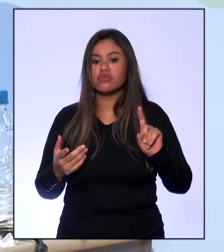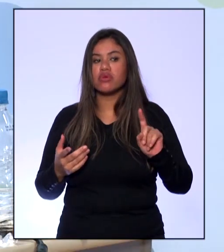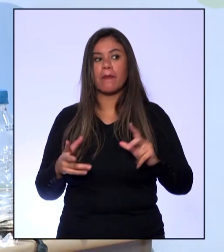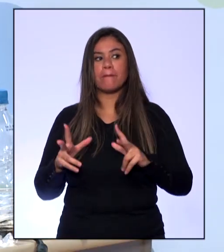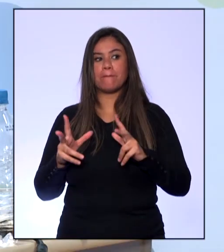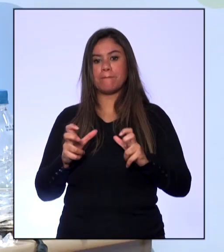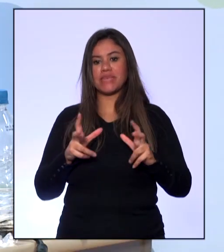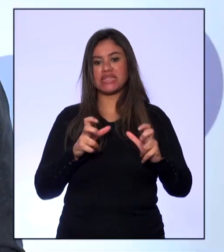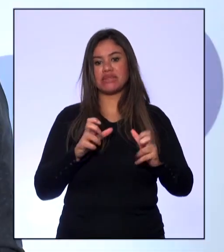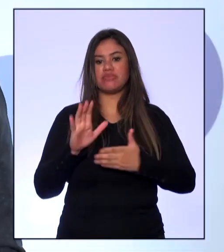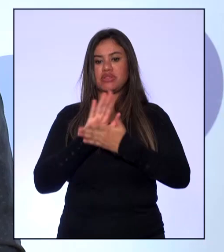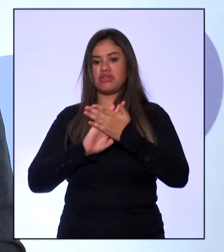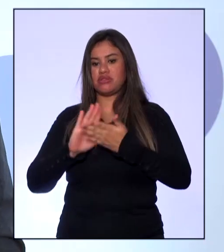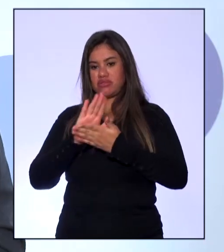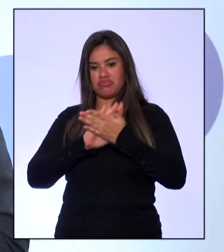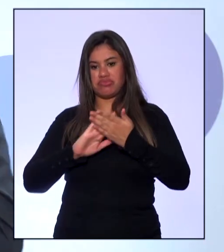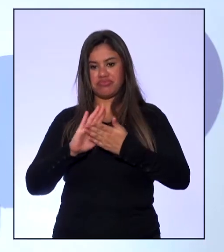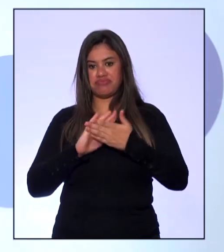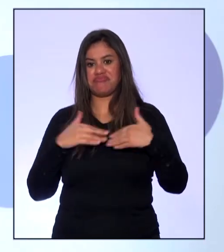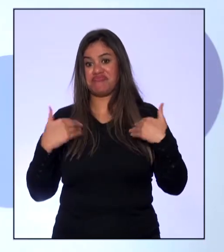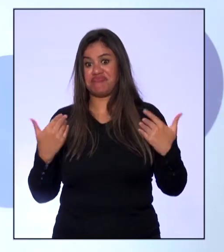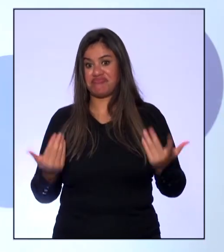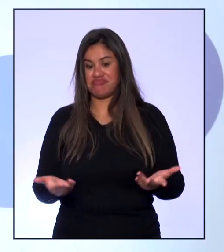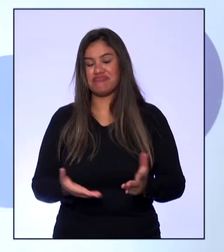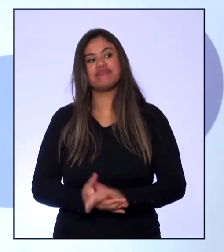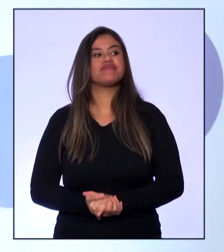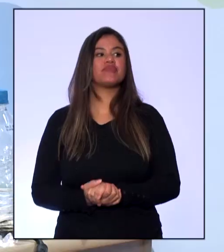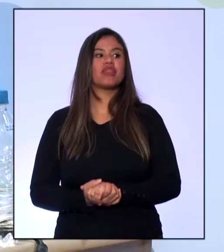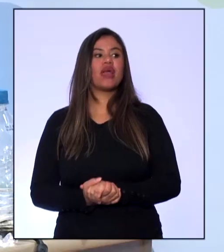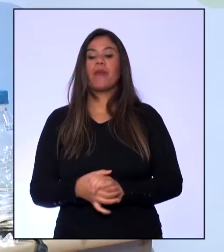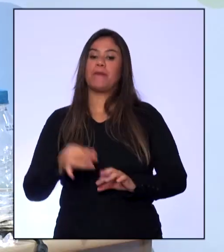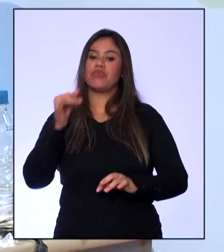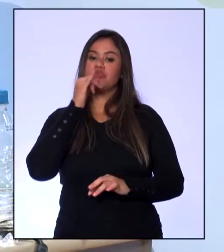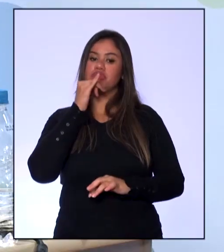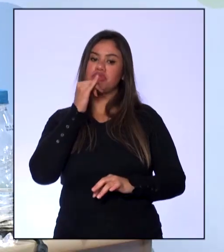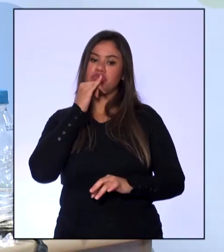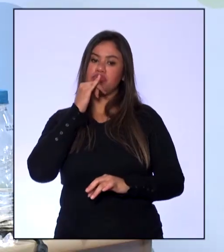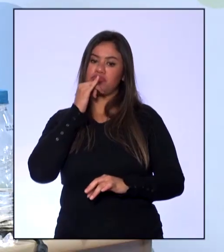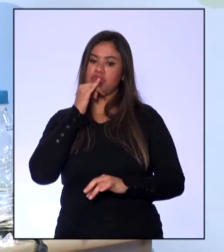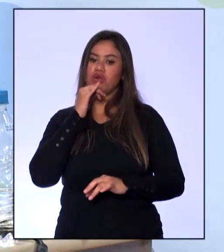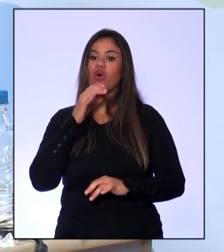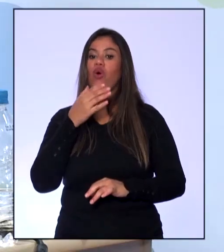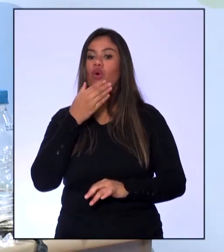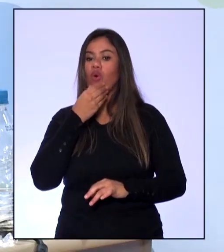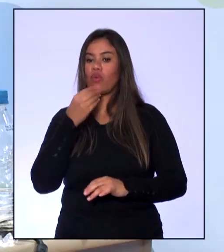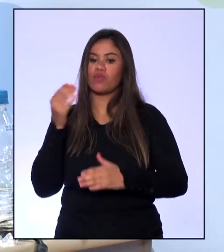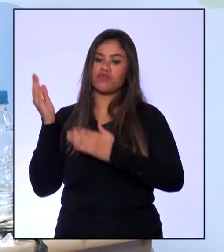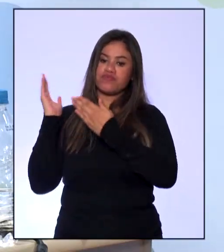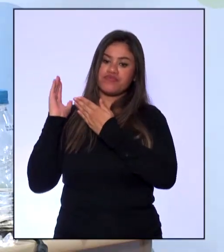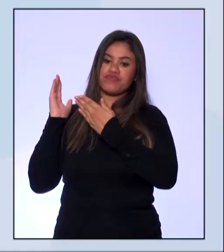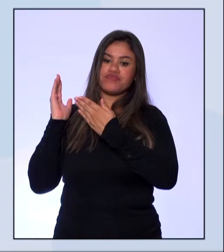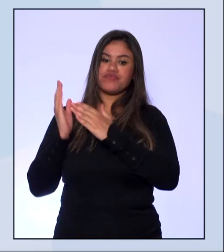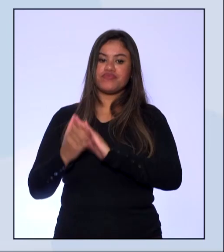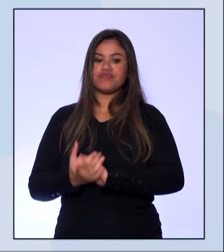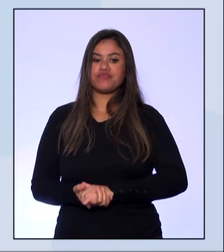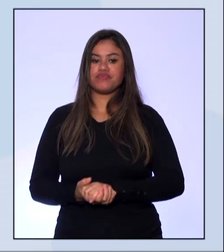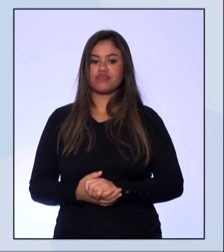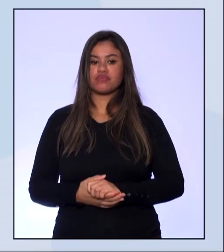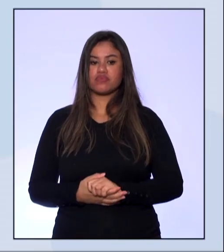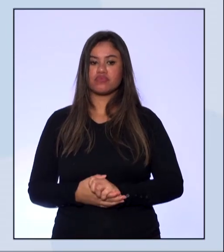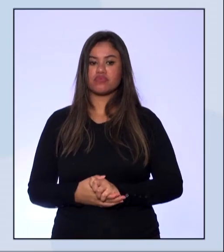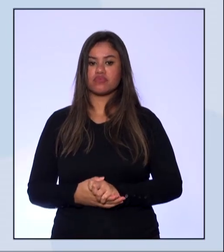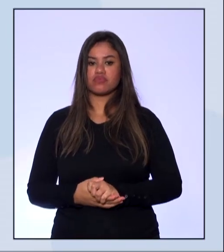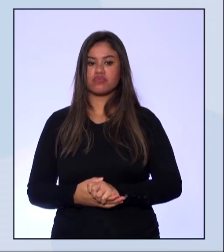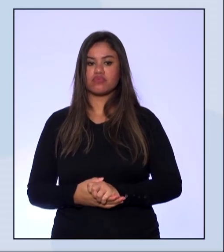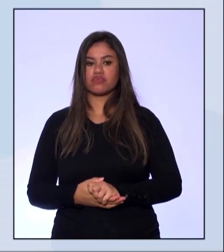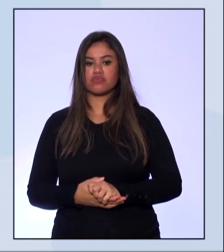William, obrigado pela participação, viu? Sim, porque se o outro não falasse, claro, e olha só a próxima questão. Se